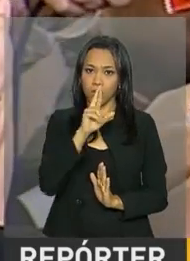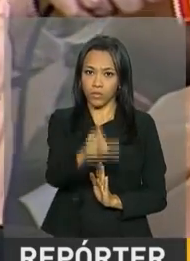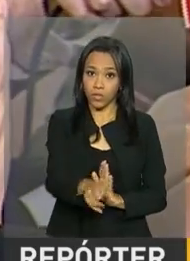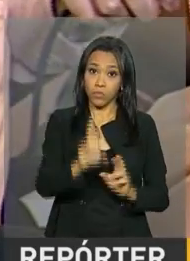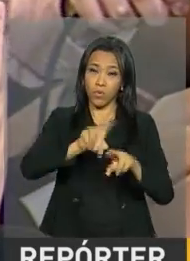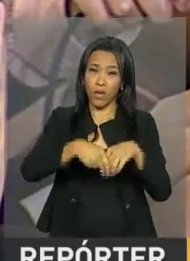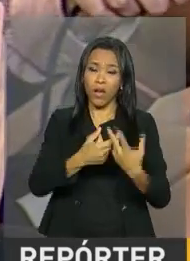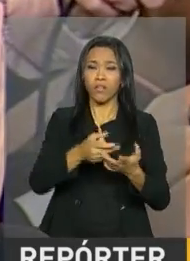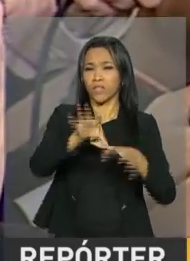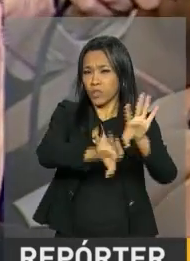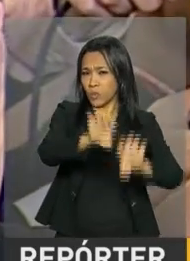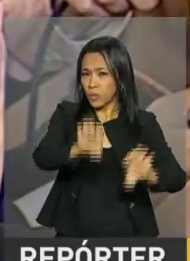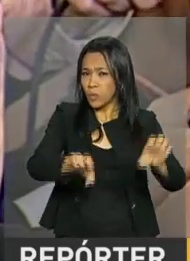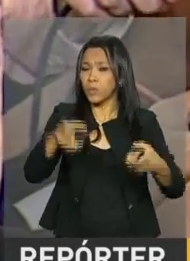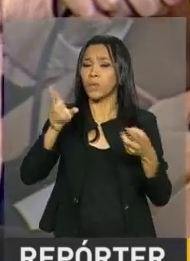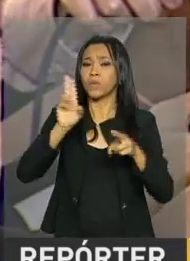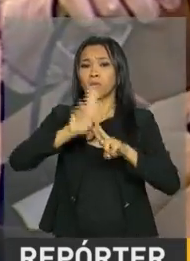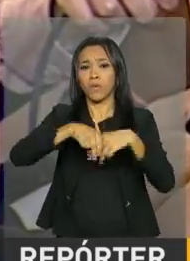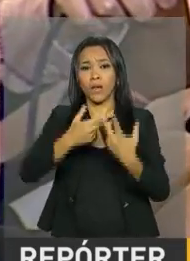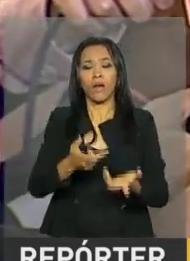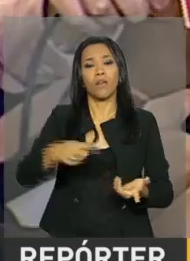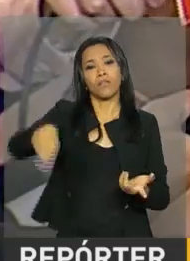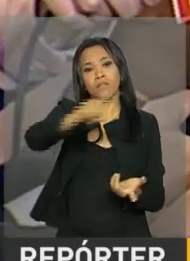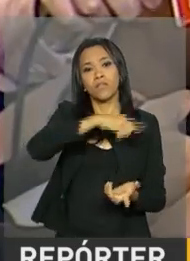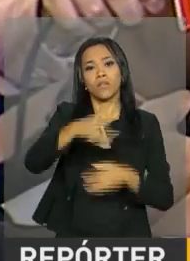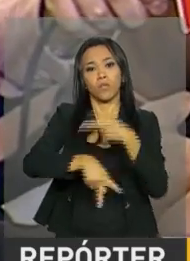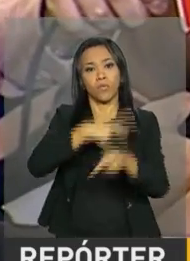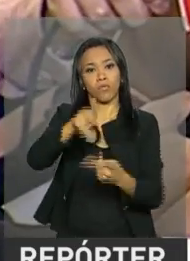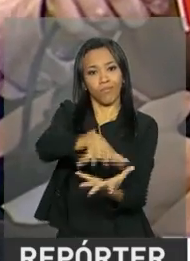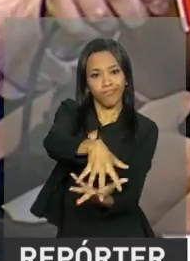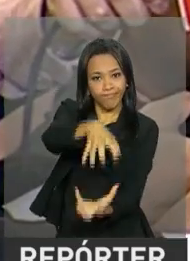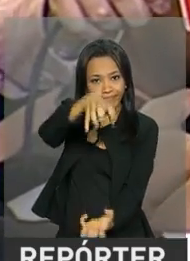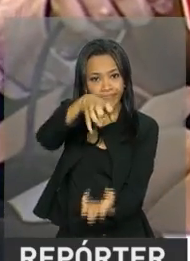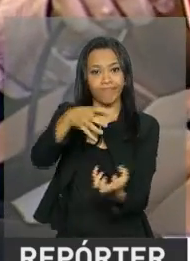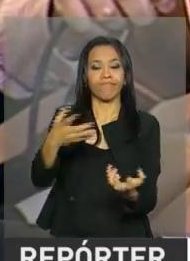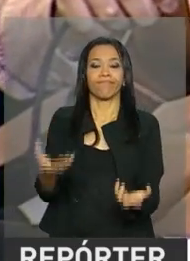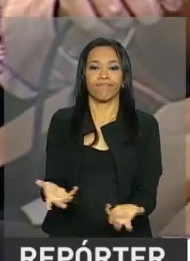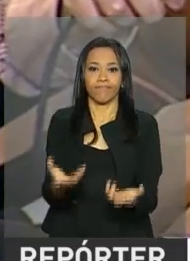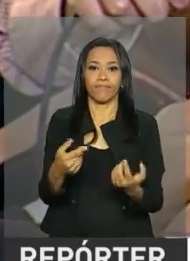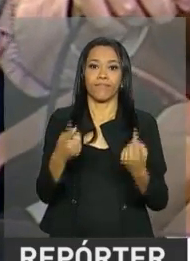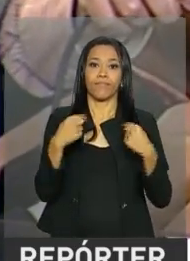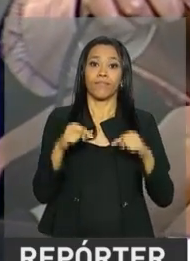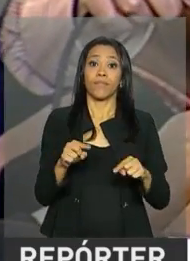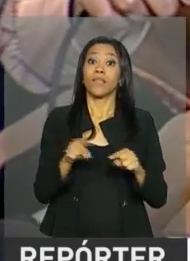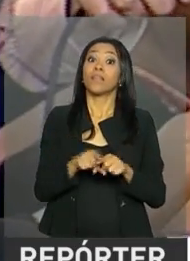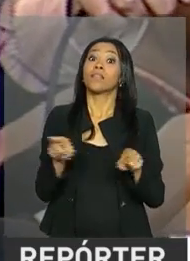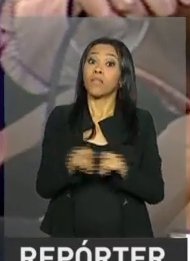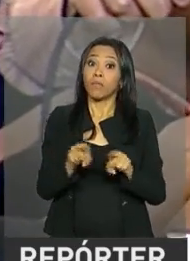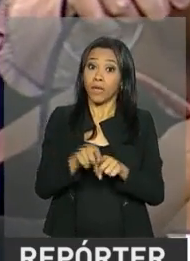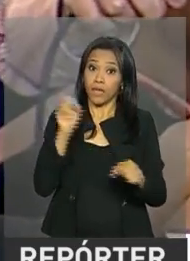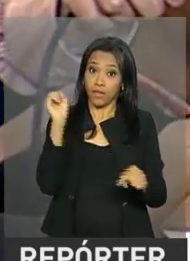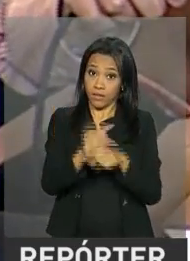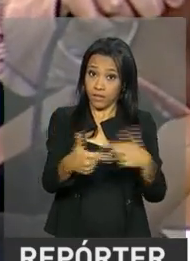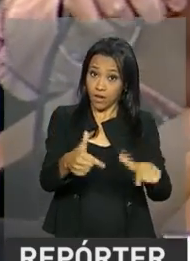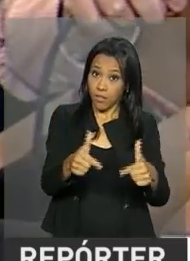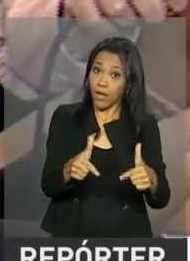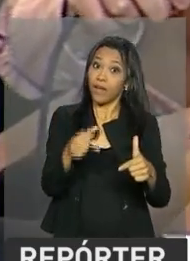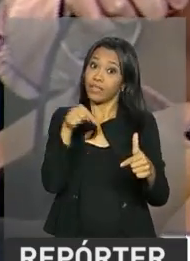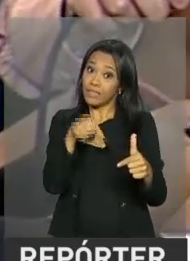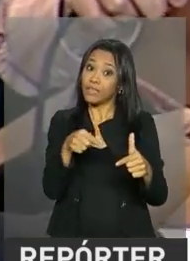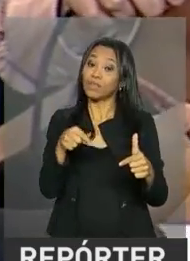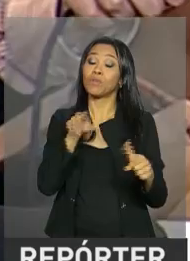estrutural por conta do envelhecimento populacional mas também tem uma questão conjuntural né a geração de empregos influencia a arrecadação